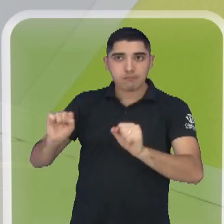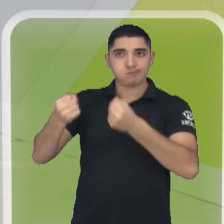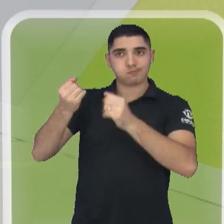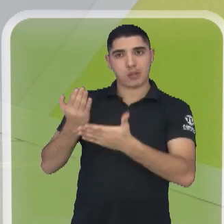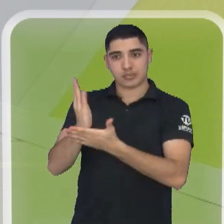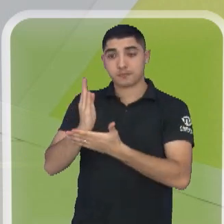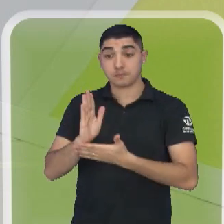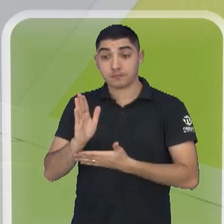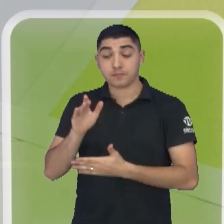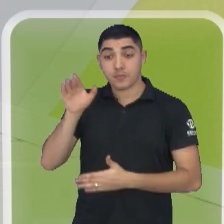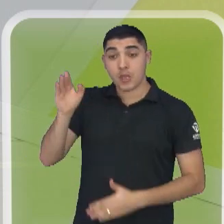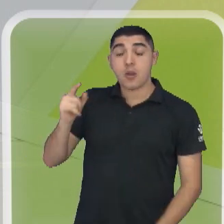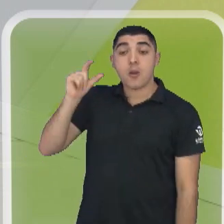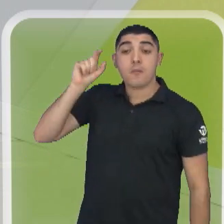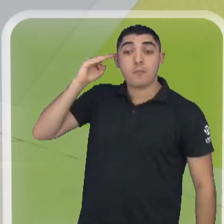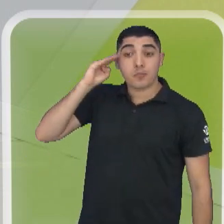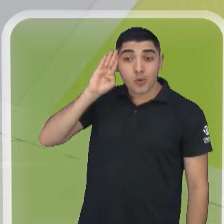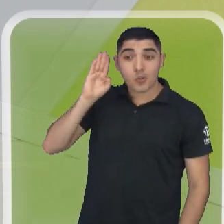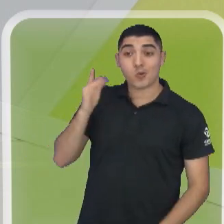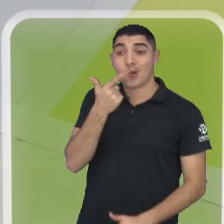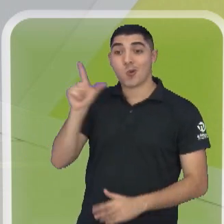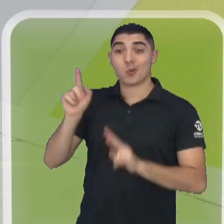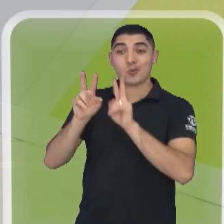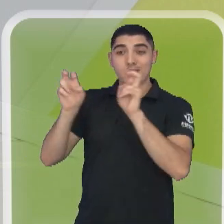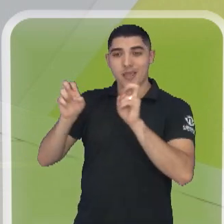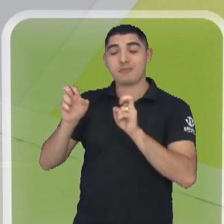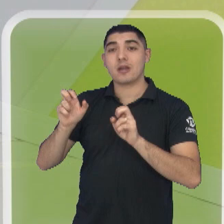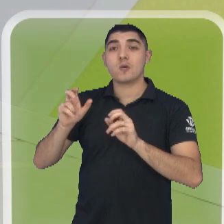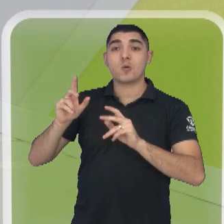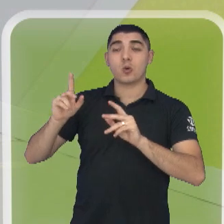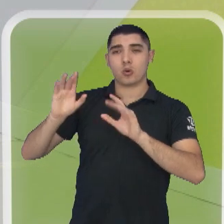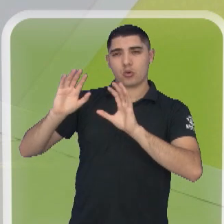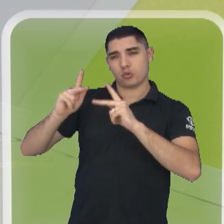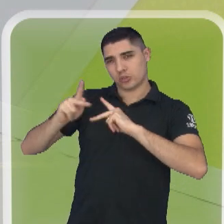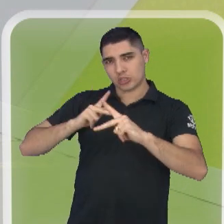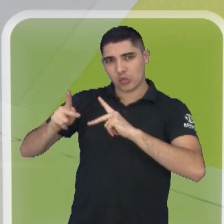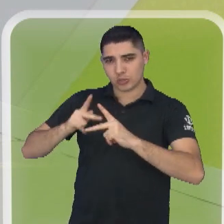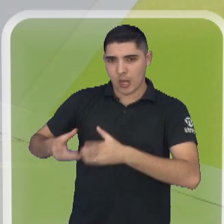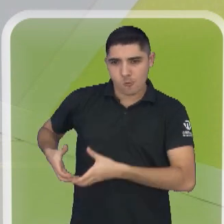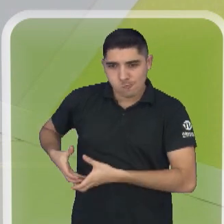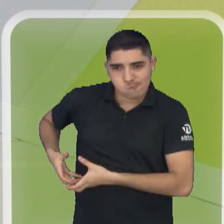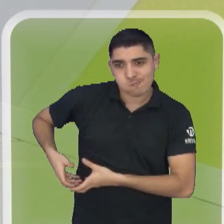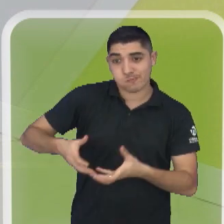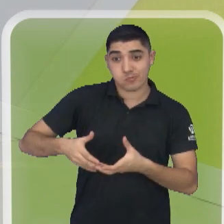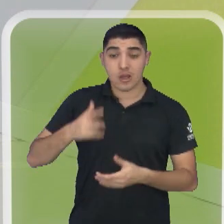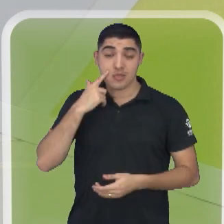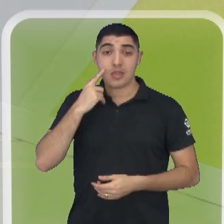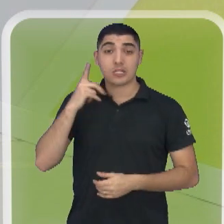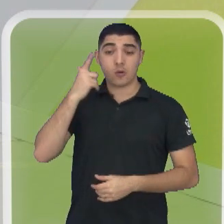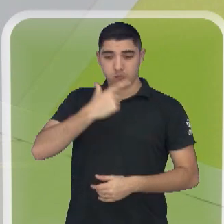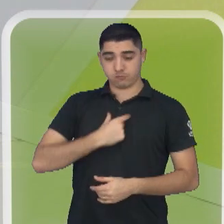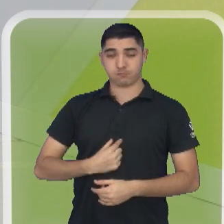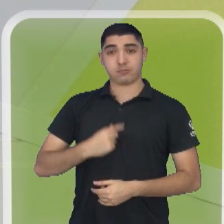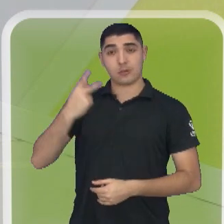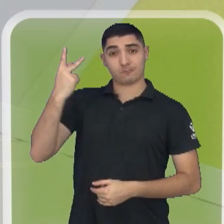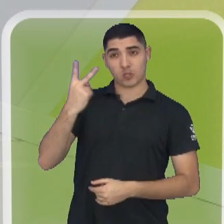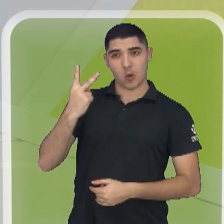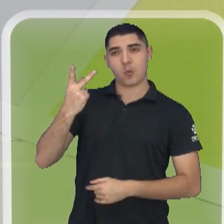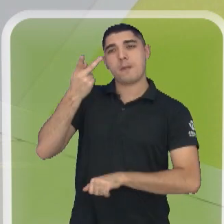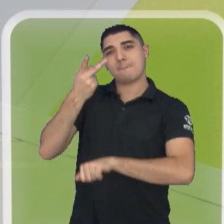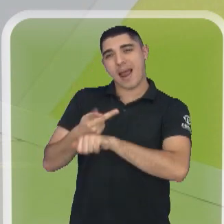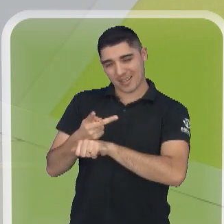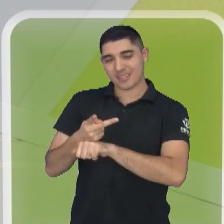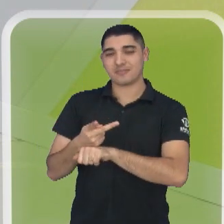certo? Brunão, mudando de assunto, São José Rugby ficou com o vice-campeonato da segunda etapa da Copa São Paulo de